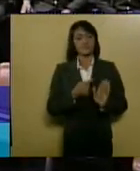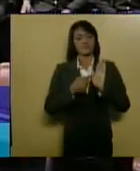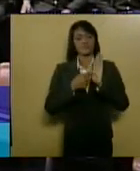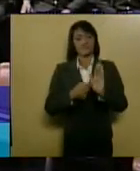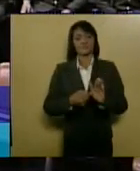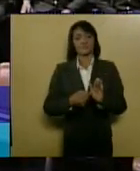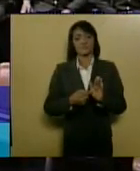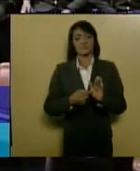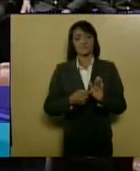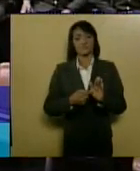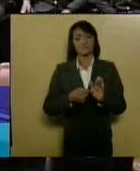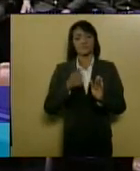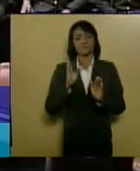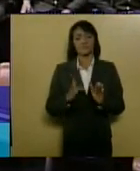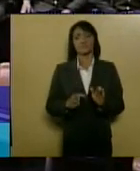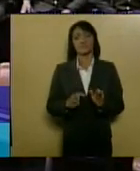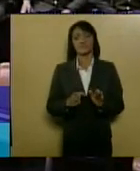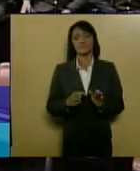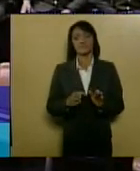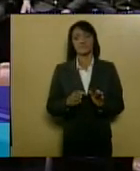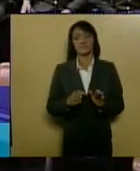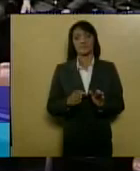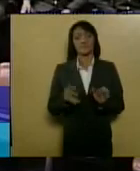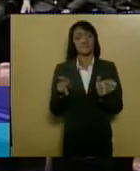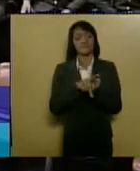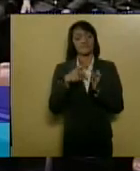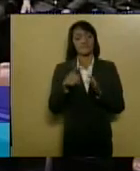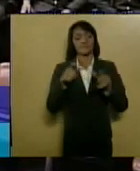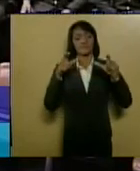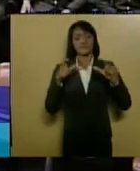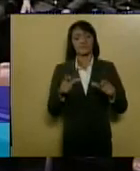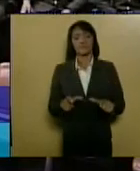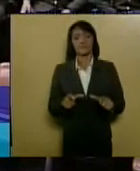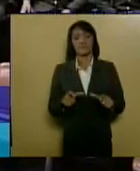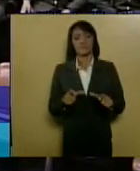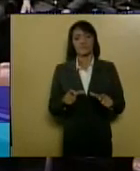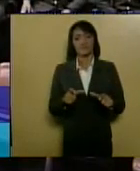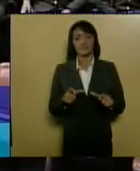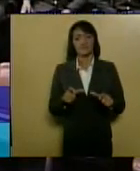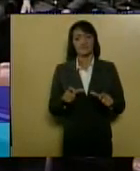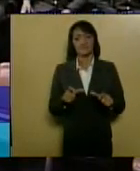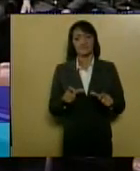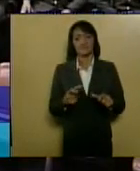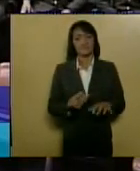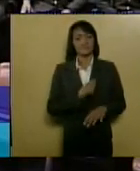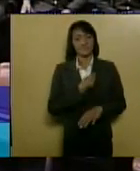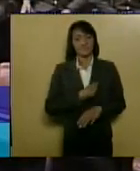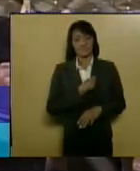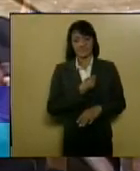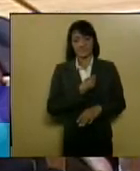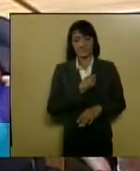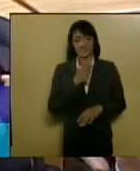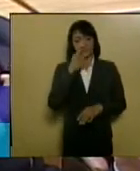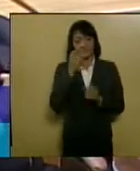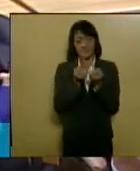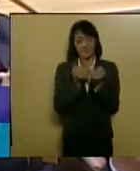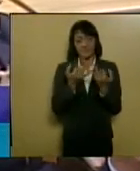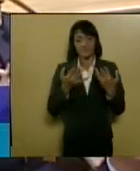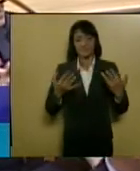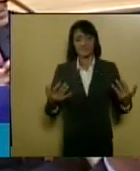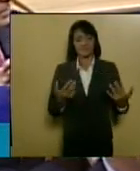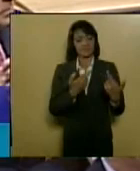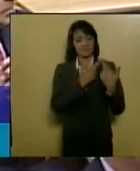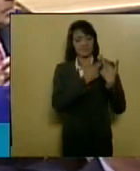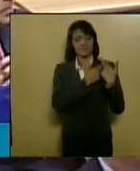pinheiros plantados nos jardins do seu quartel, com a perene e sempre renovada disposição de cumprir a missão